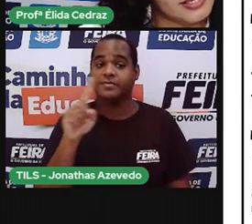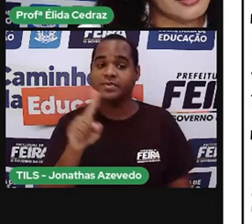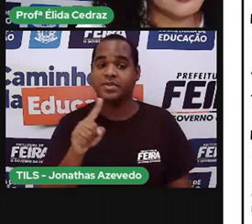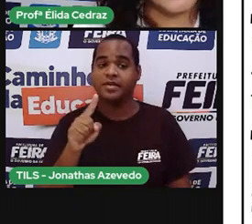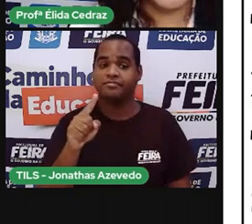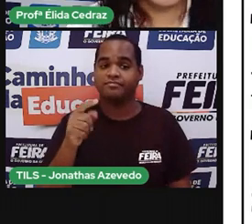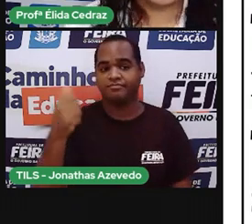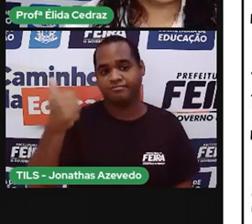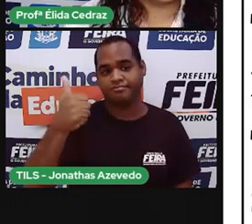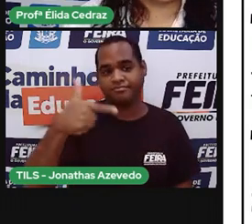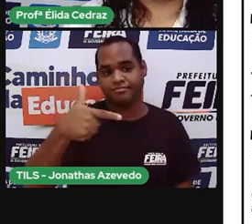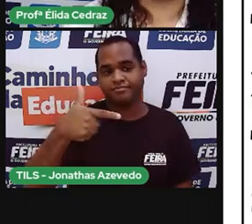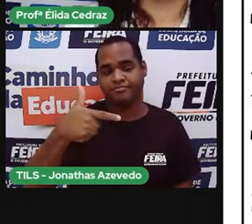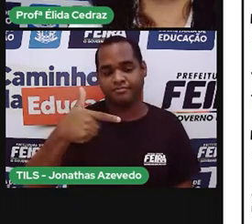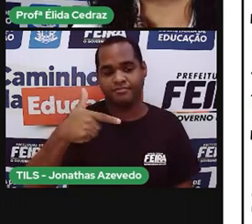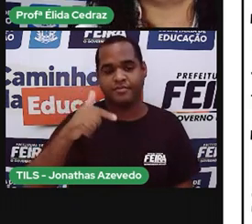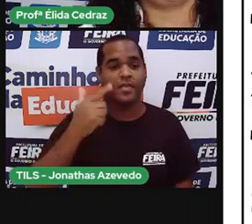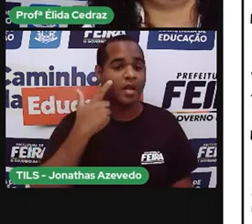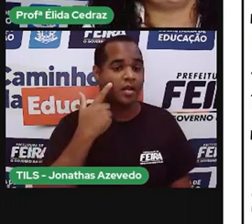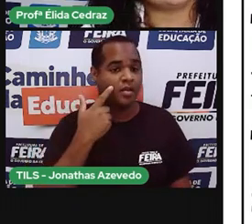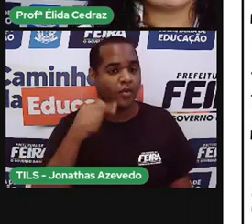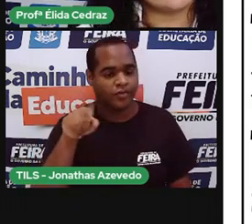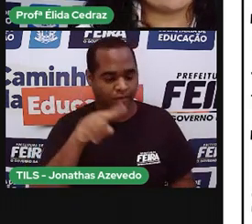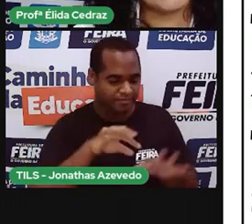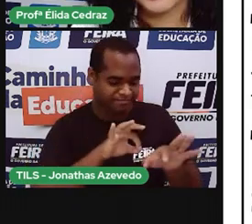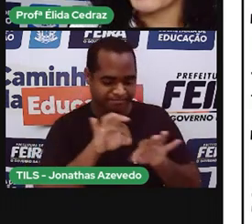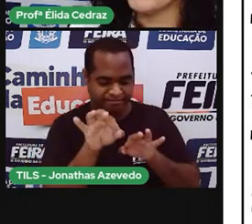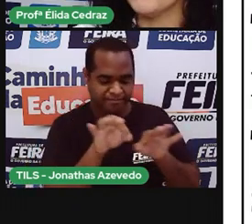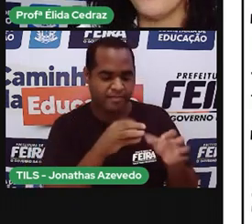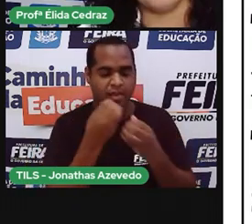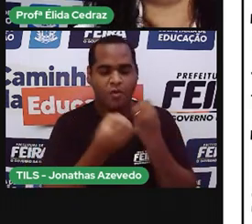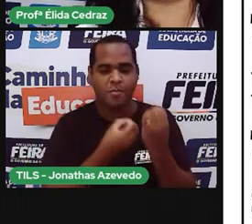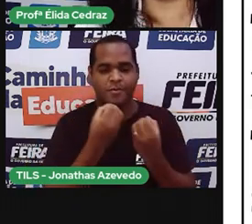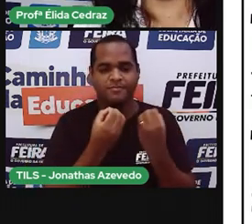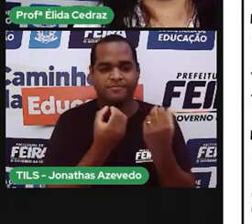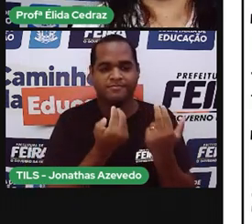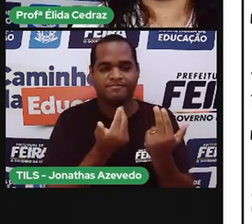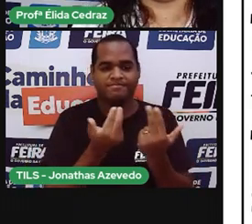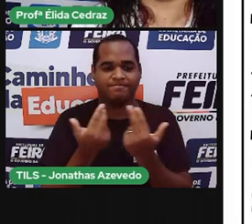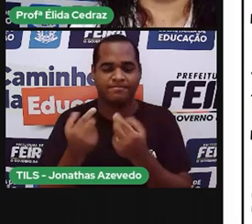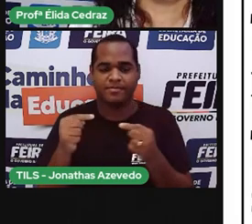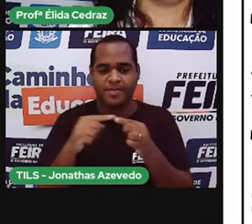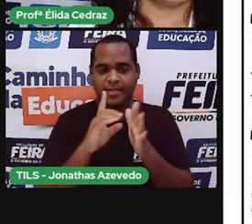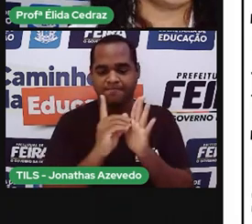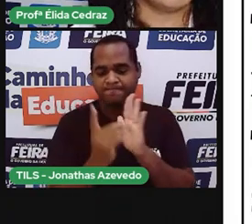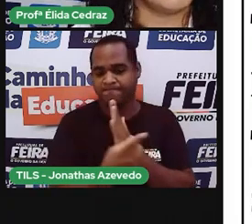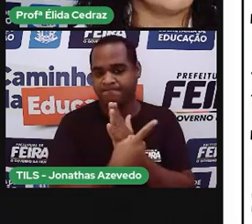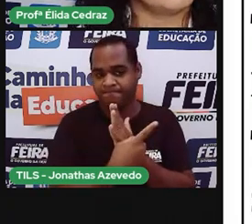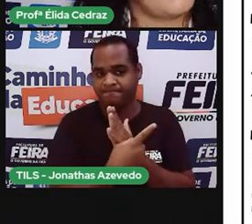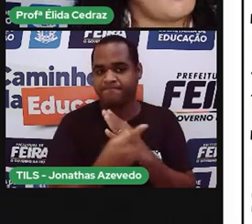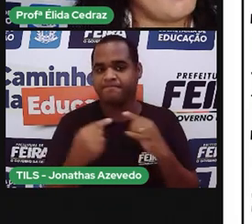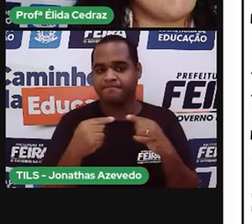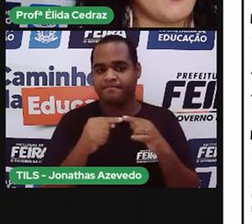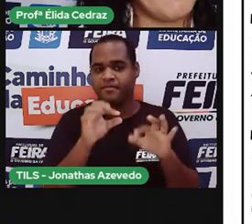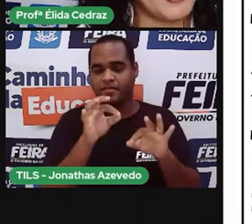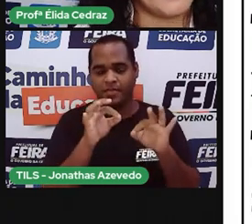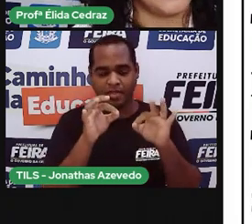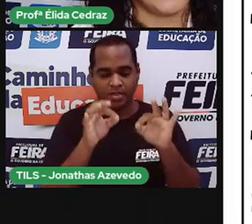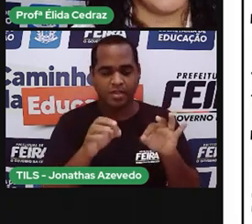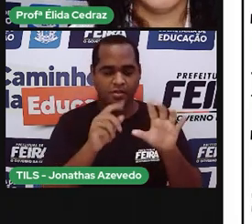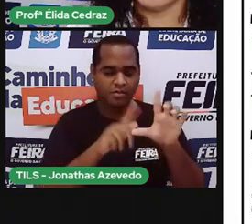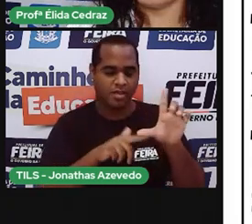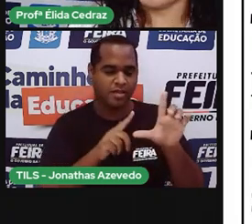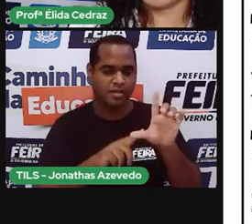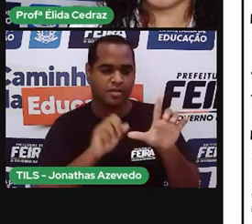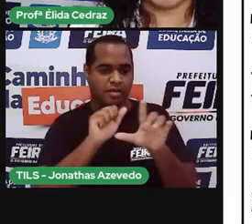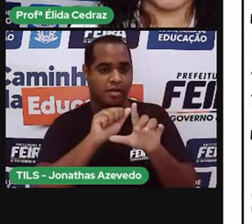letrinha Z. E assim nós organizamos igualzinho no dicionário, em ordem